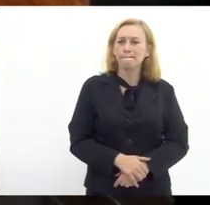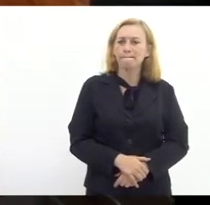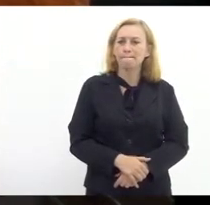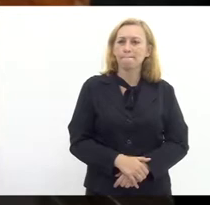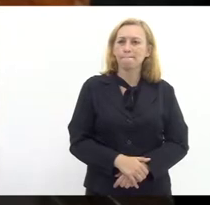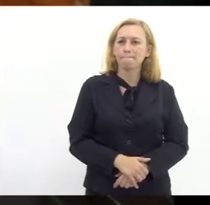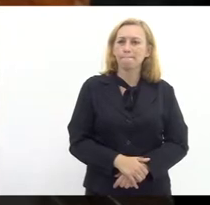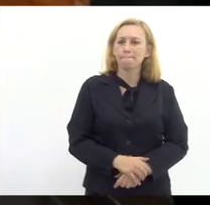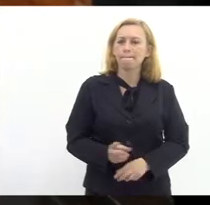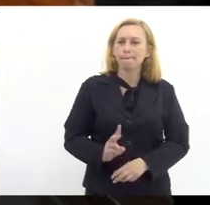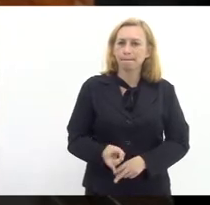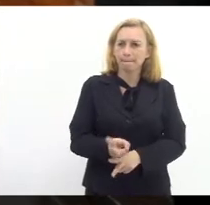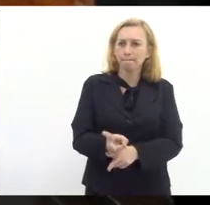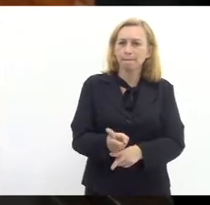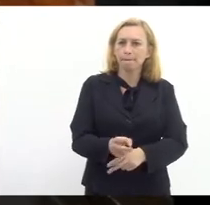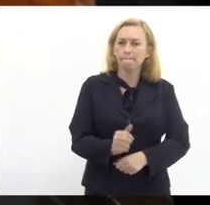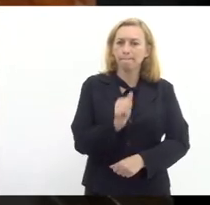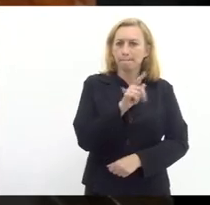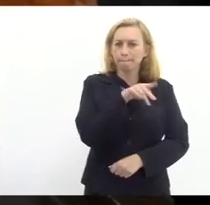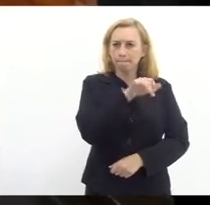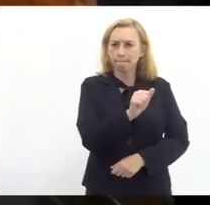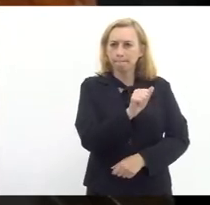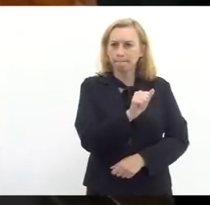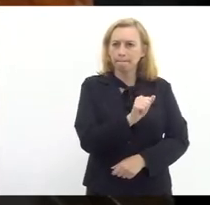ainda está em andamento. A agência, como eu disse,